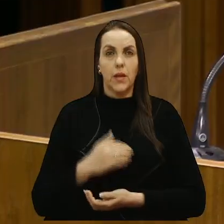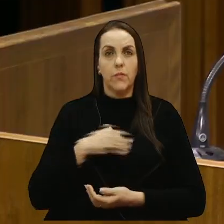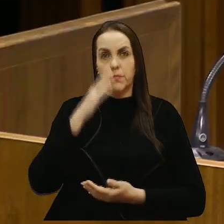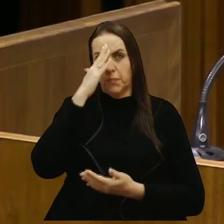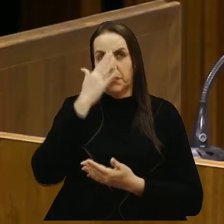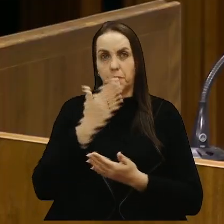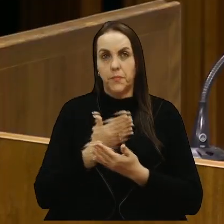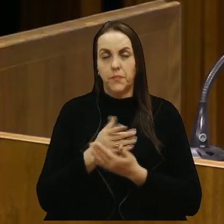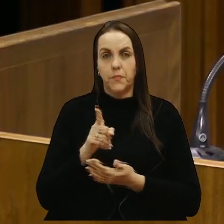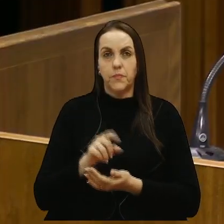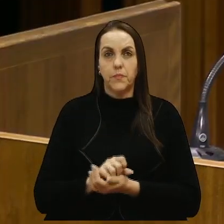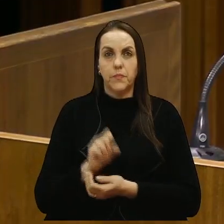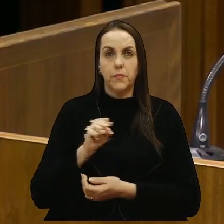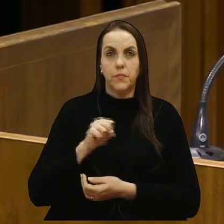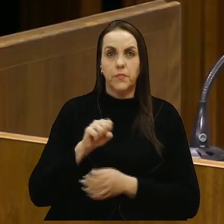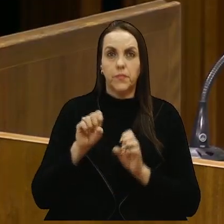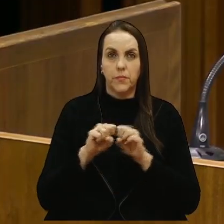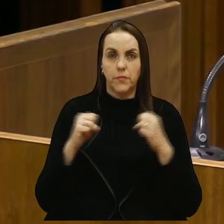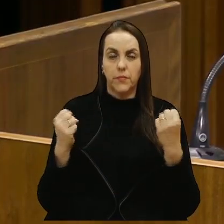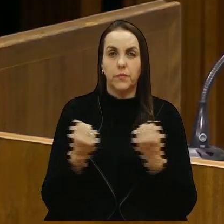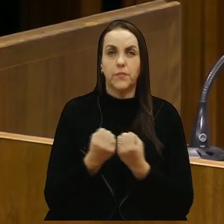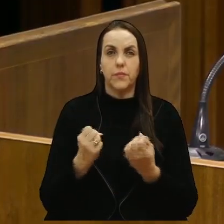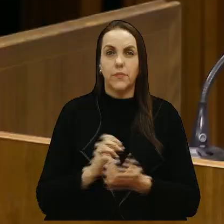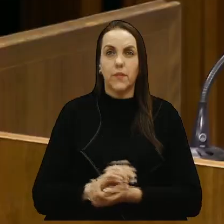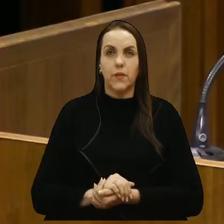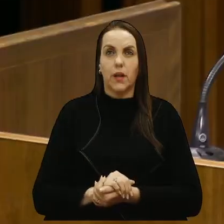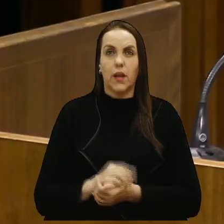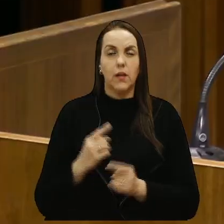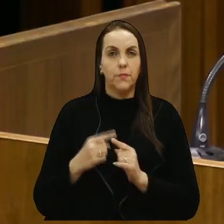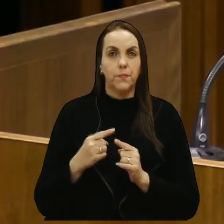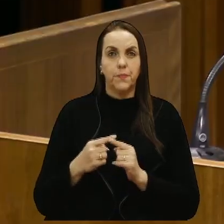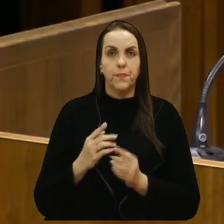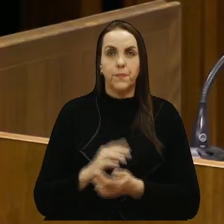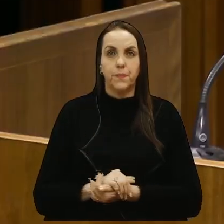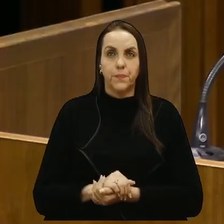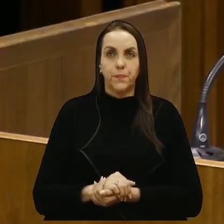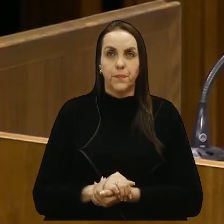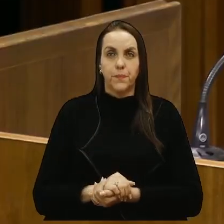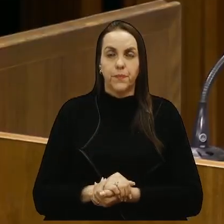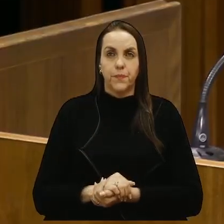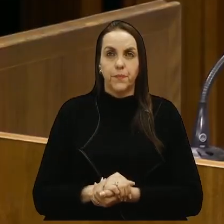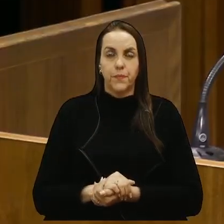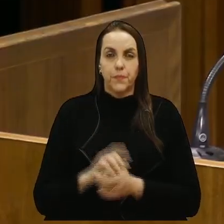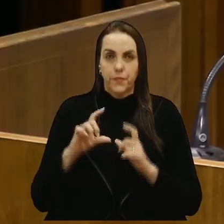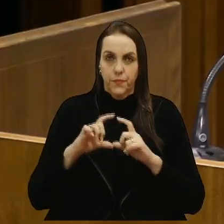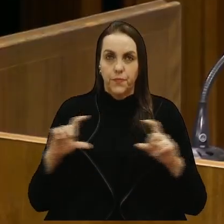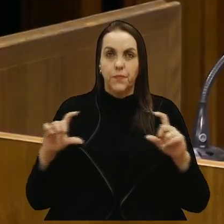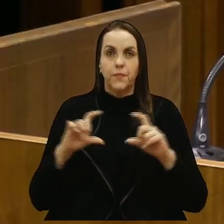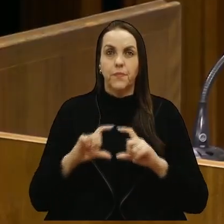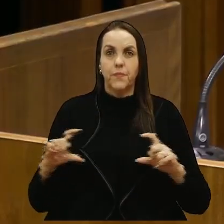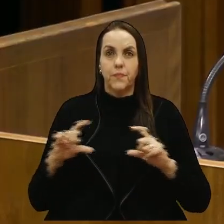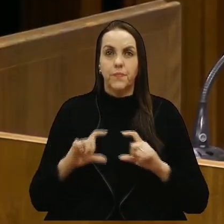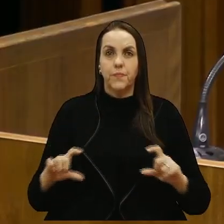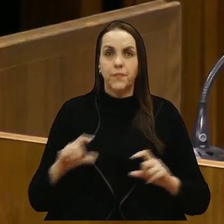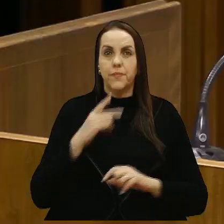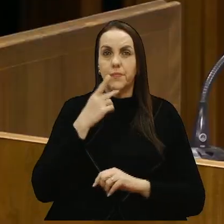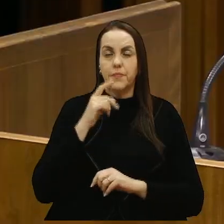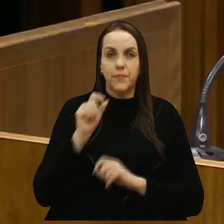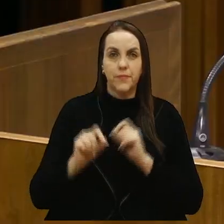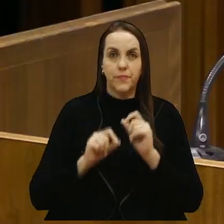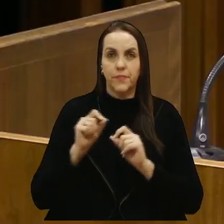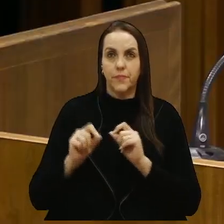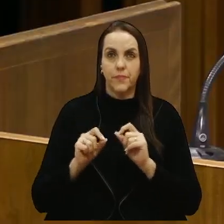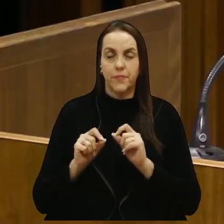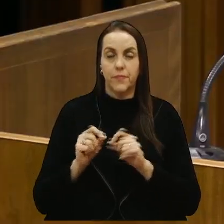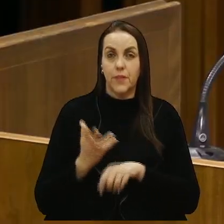foi talvez um seminário, porque eu vou pegar aquelas frases que foram ditas aqui e pela